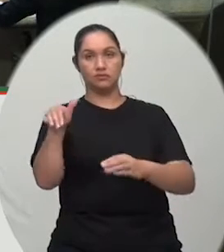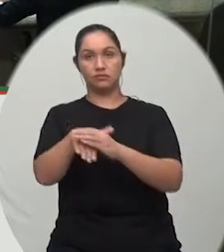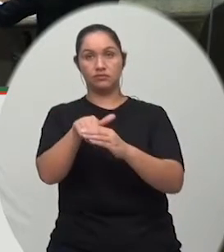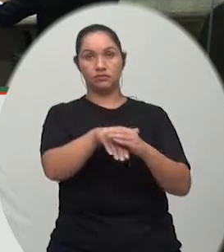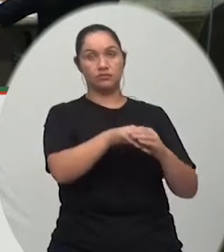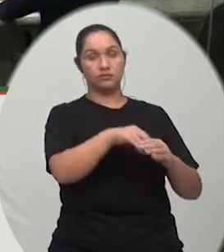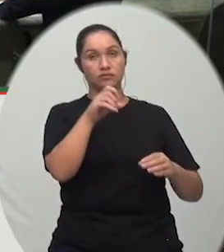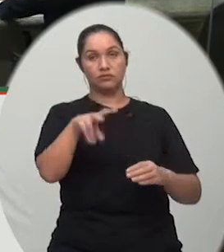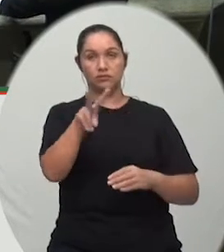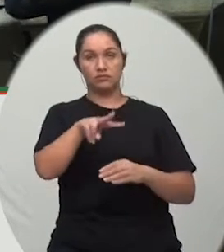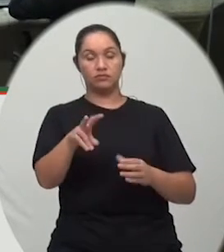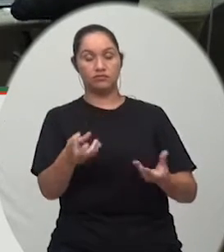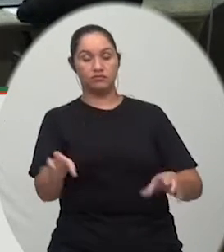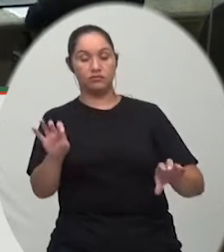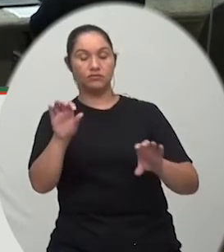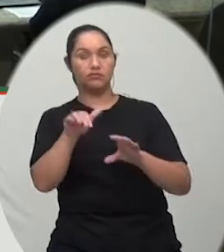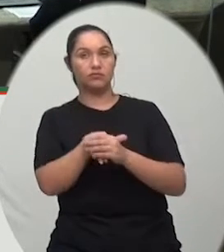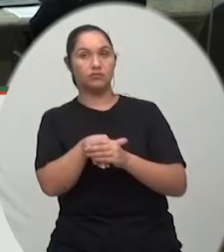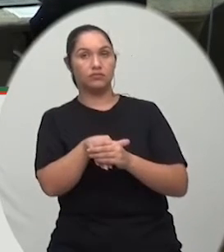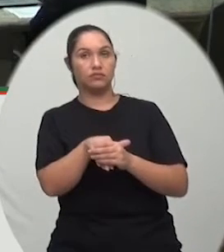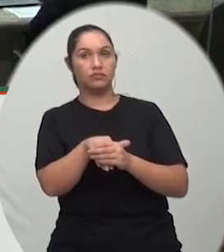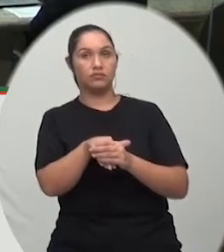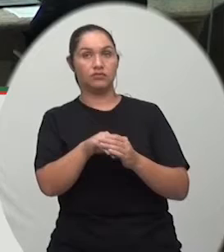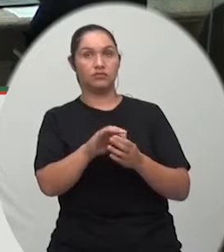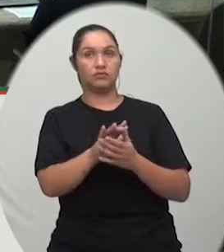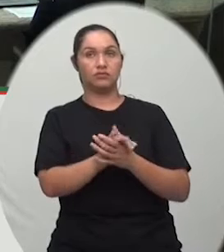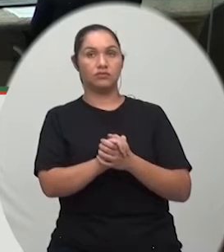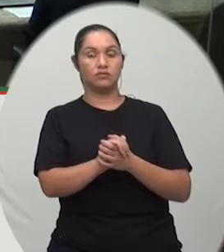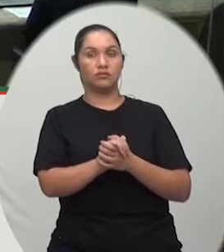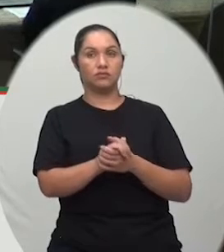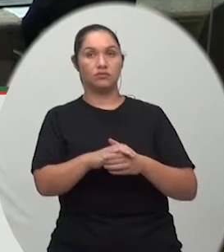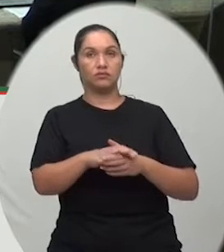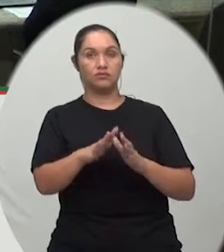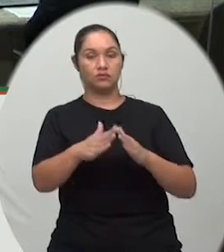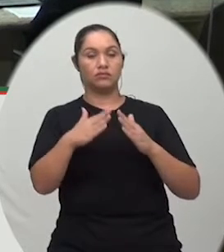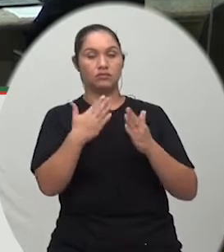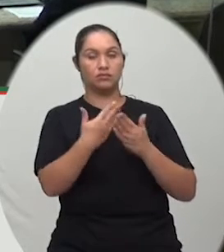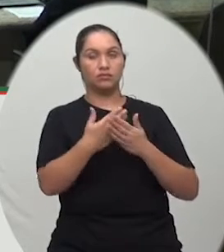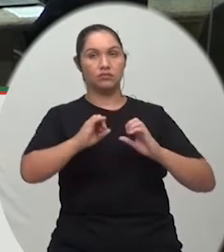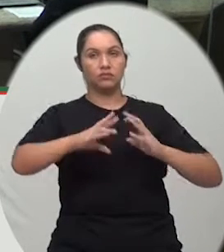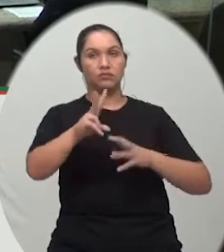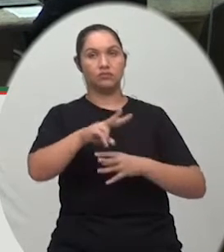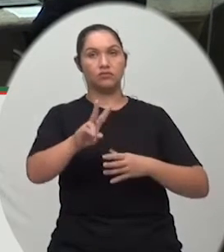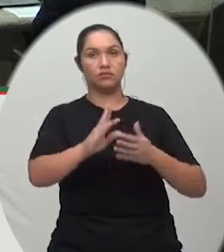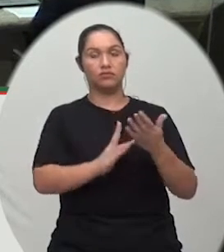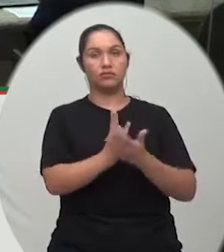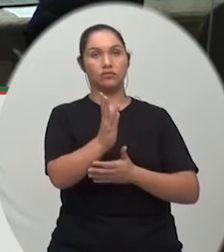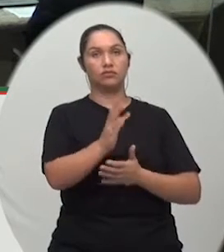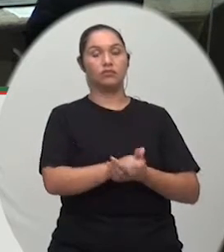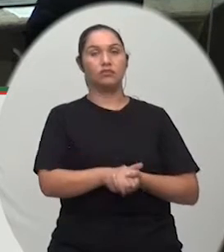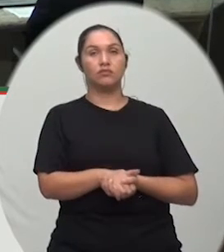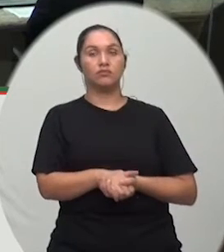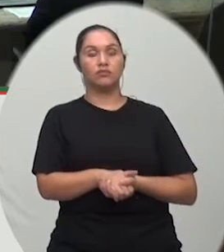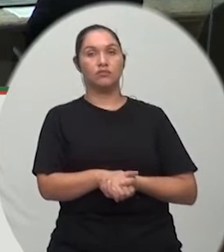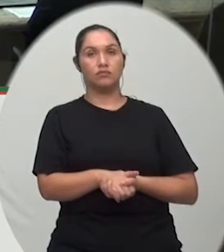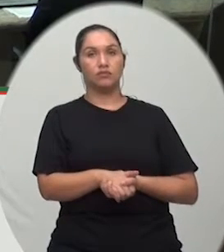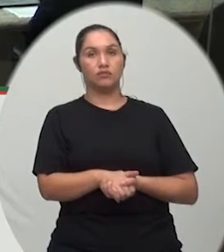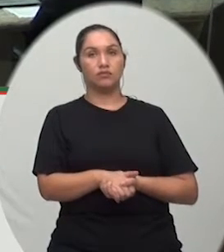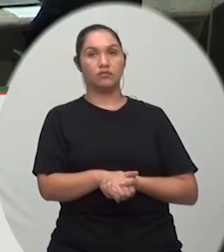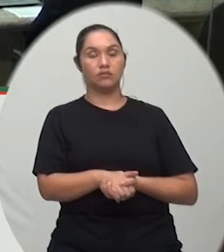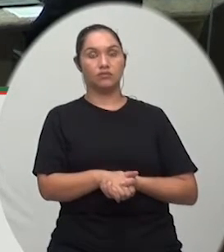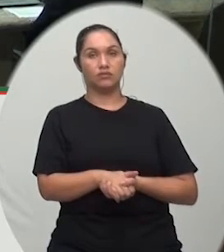votação. Os contrários manifestos, os favoráveis permaneçam como estão. Aprovado por unanimidade.